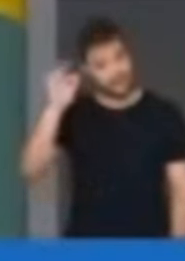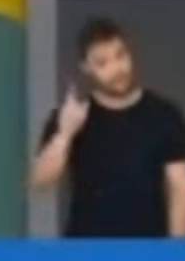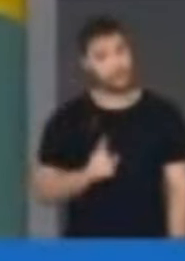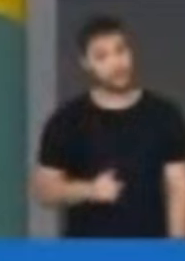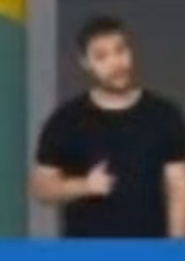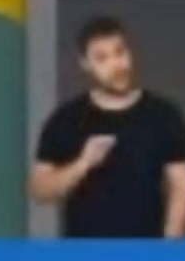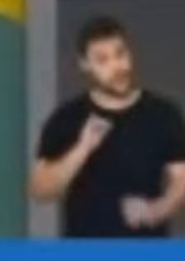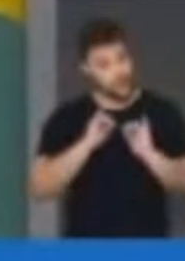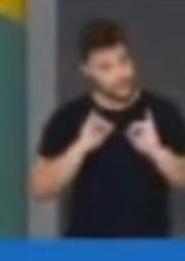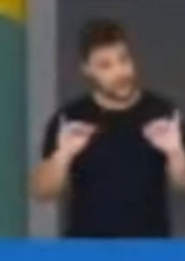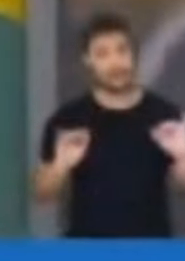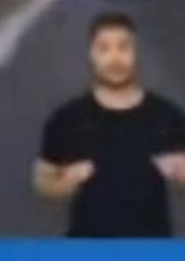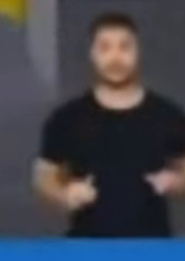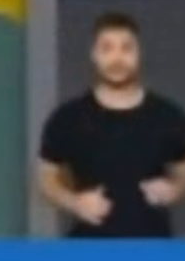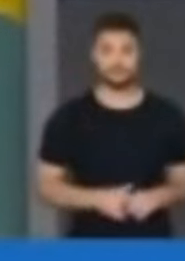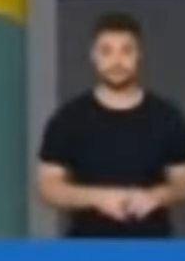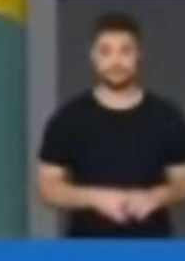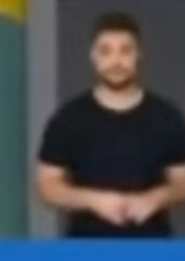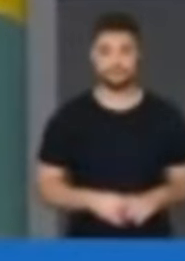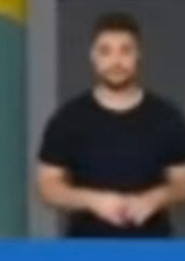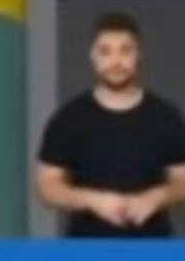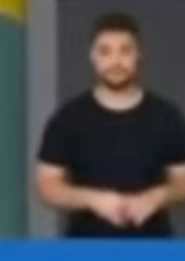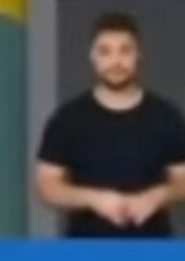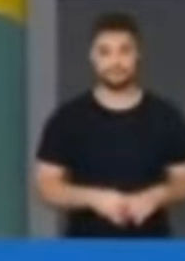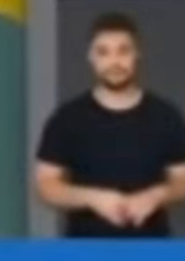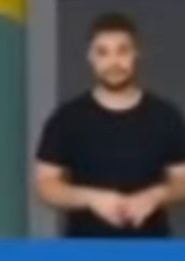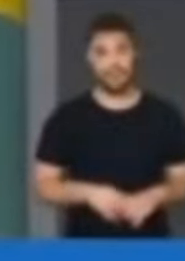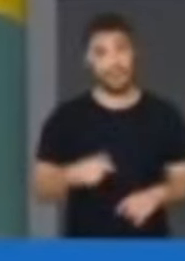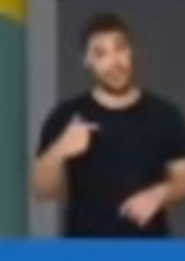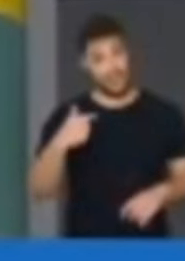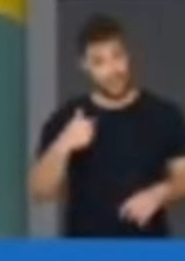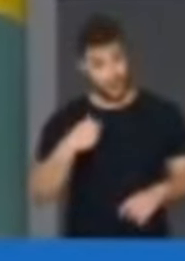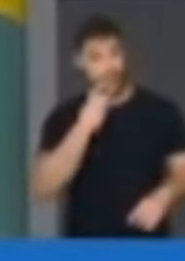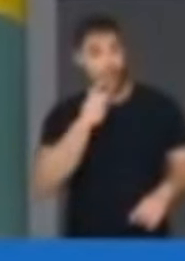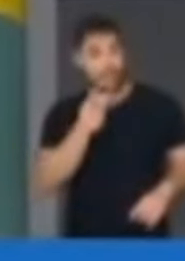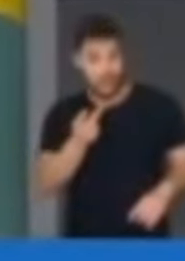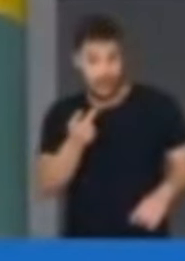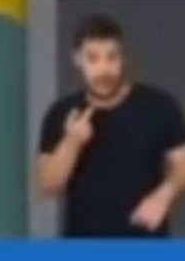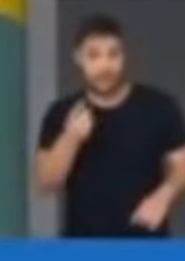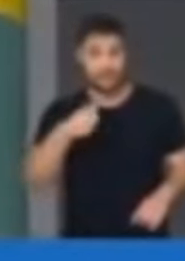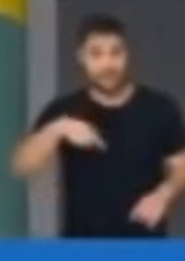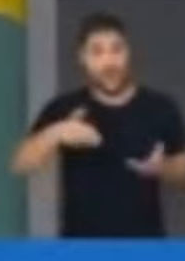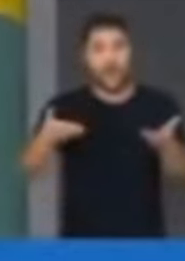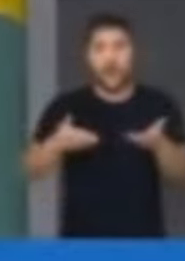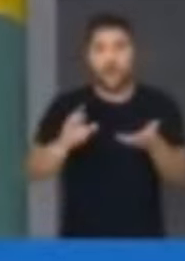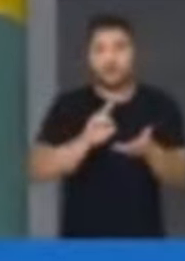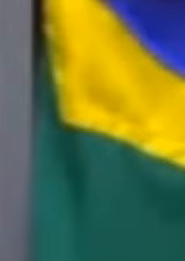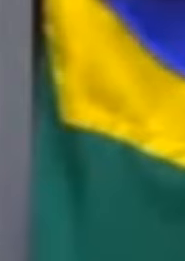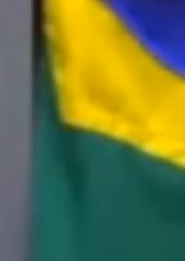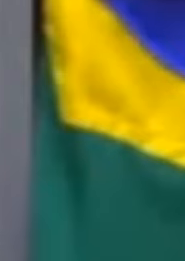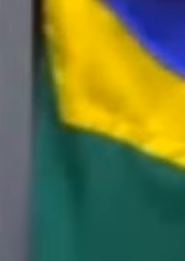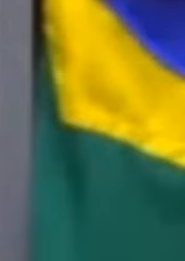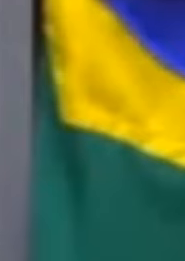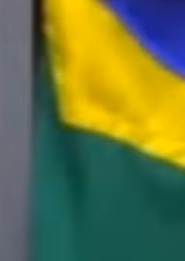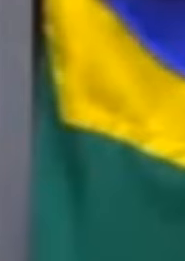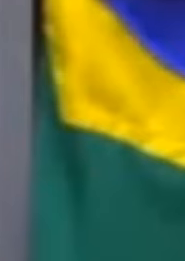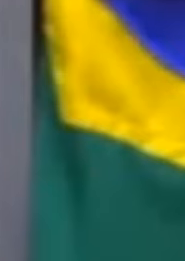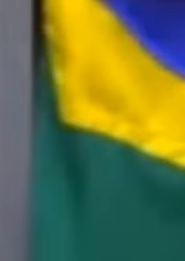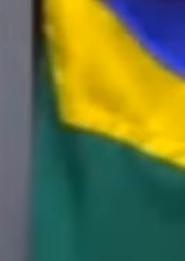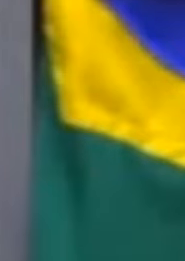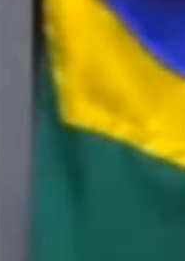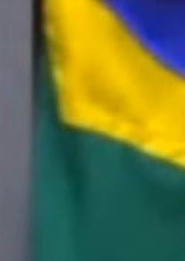estou falando. Independentemente do que eu faça, eu estou falando. Hoje é dia 26 de junho.